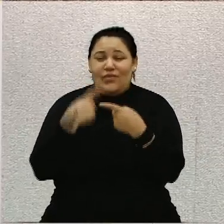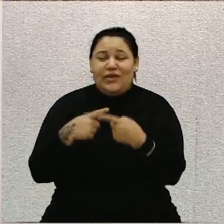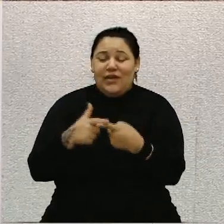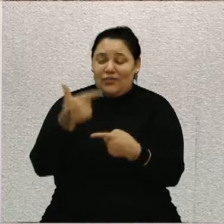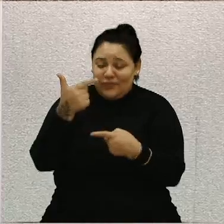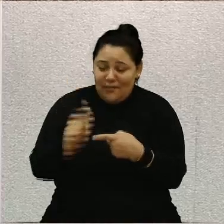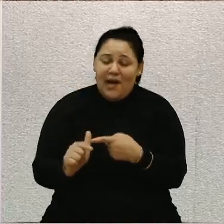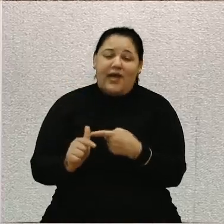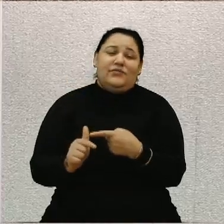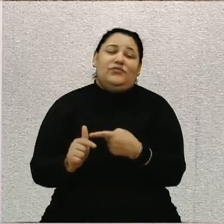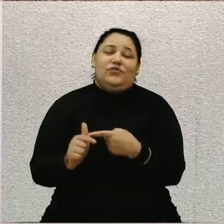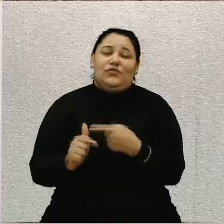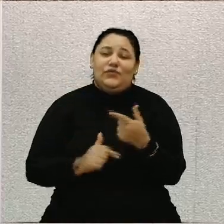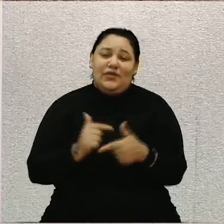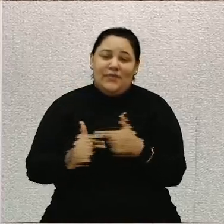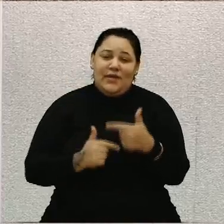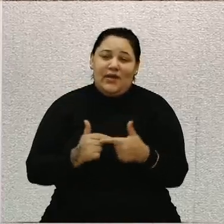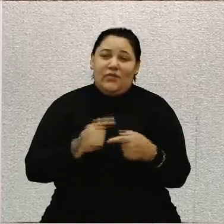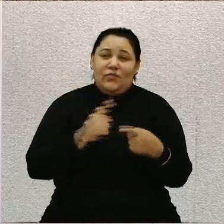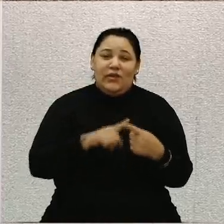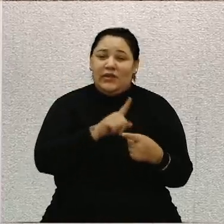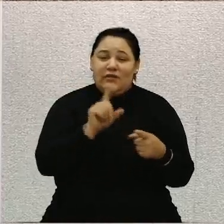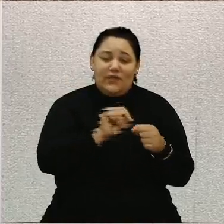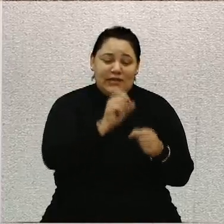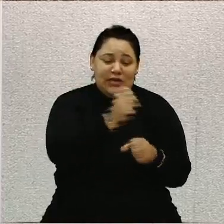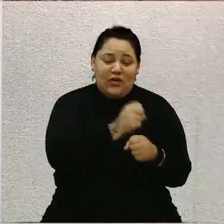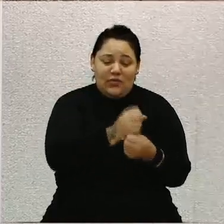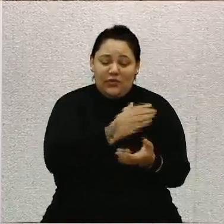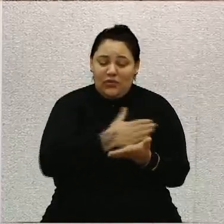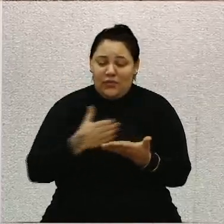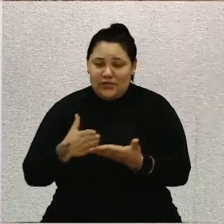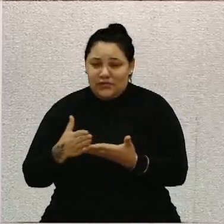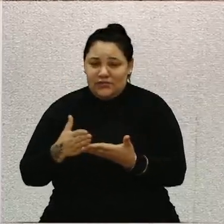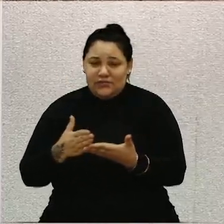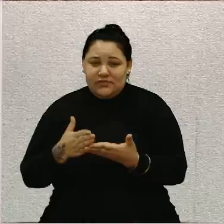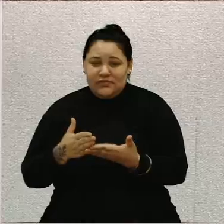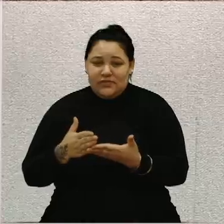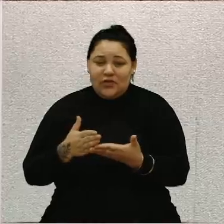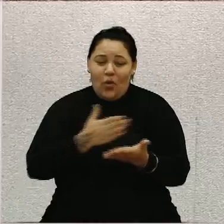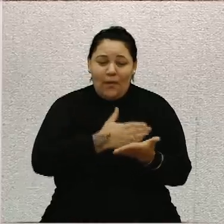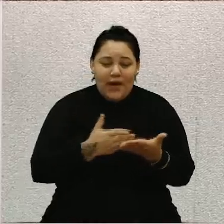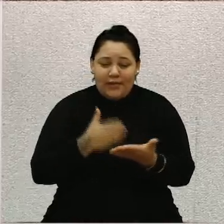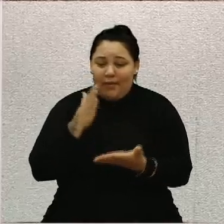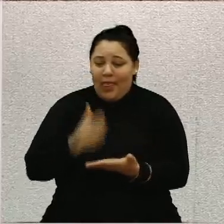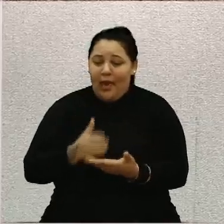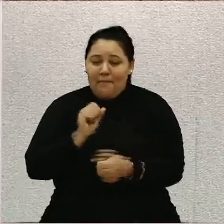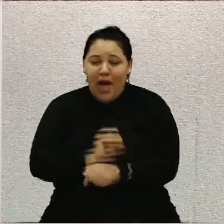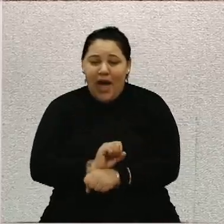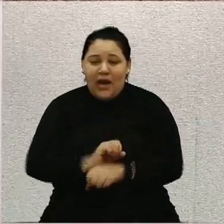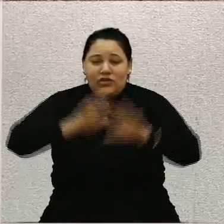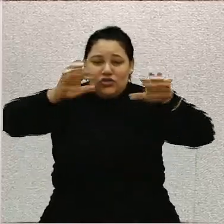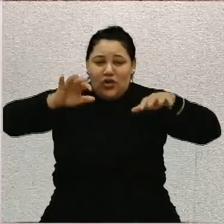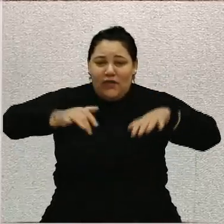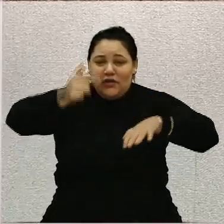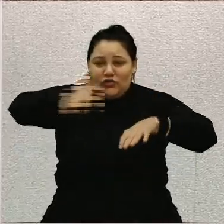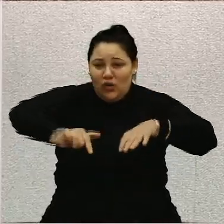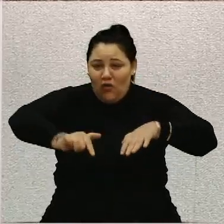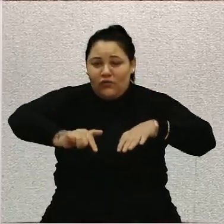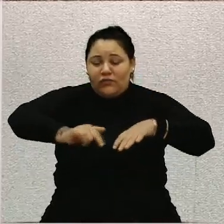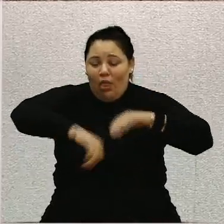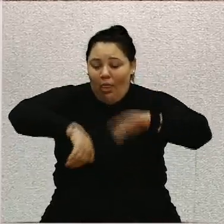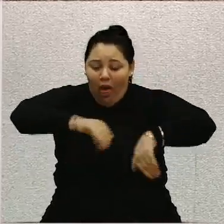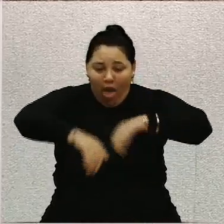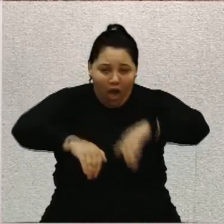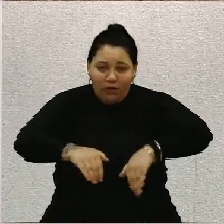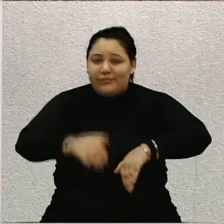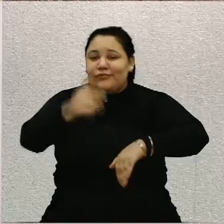não fazerem uma obra do início ao fim. Deixarem pela metade e daí chove. É sua palavra. De novo abre o buraco